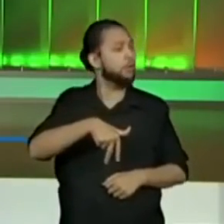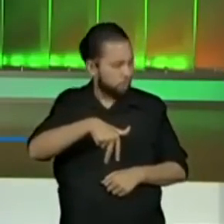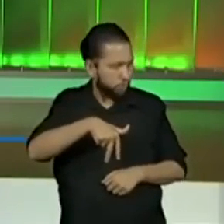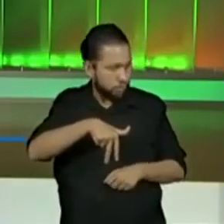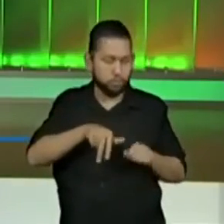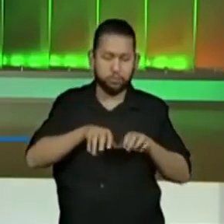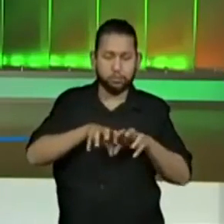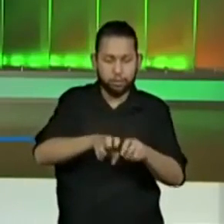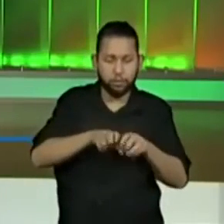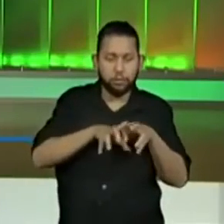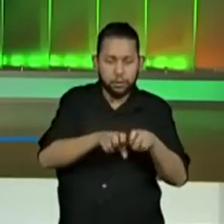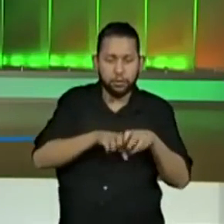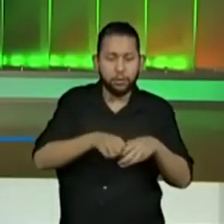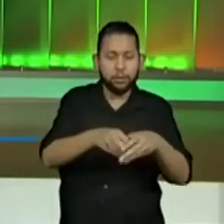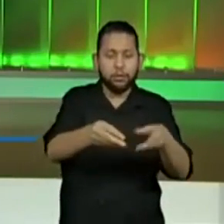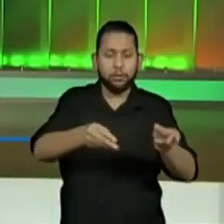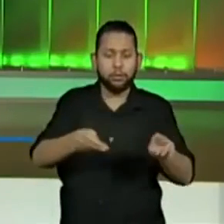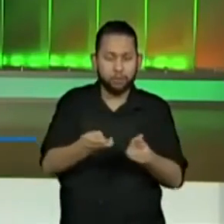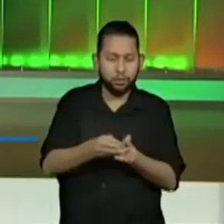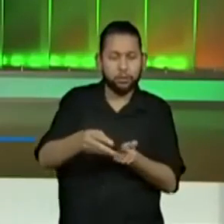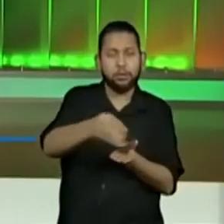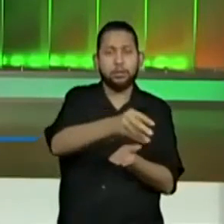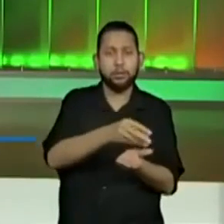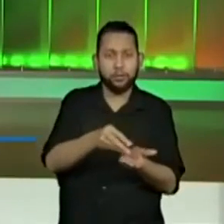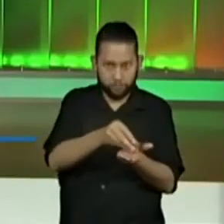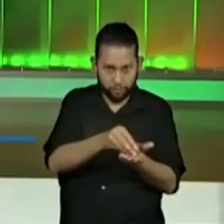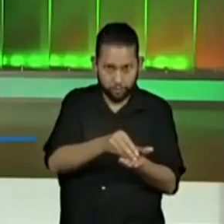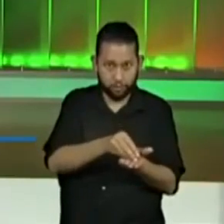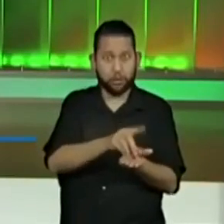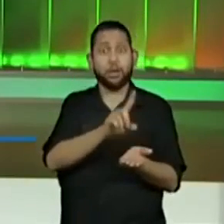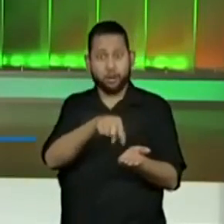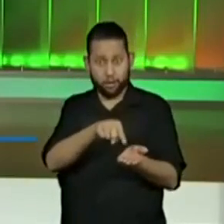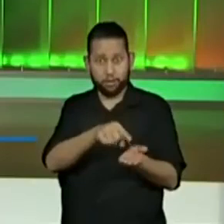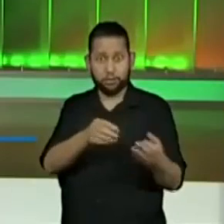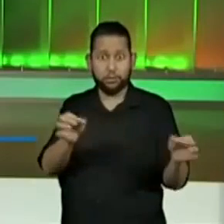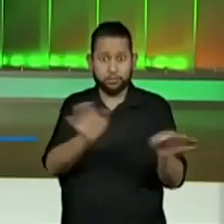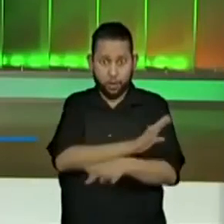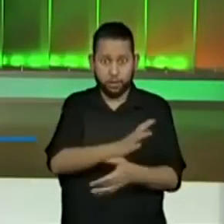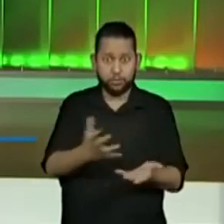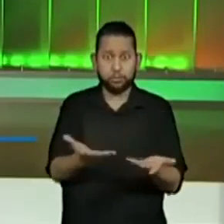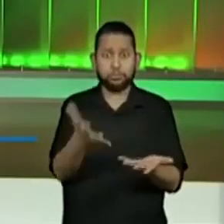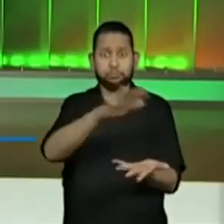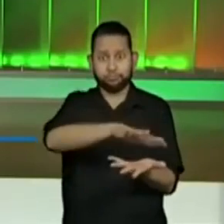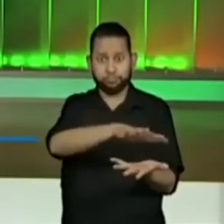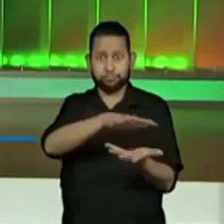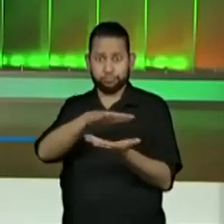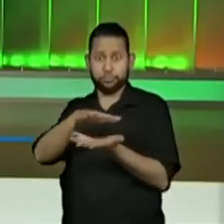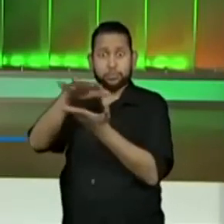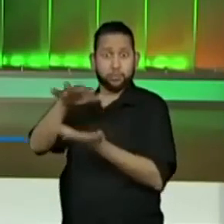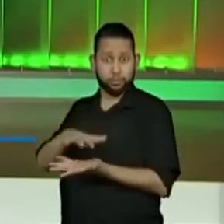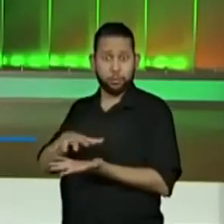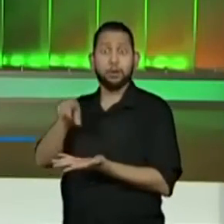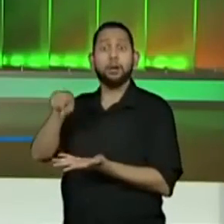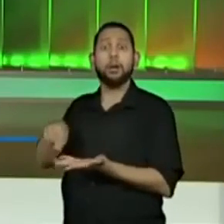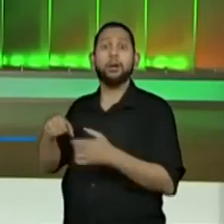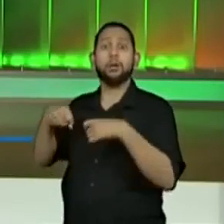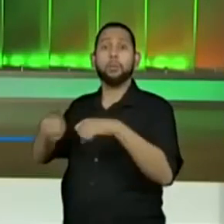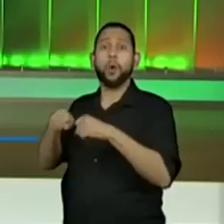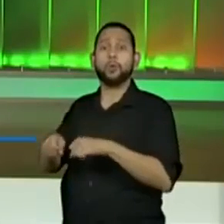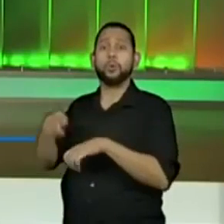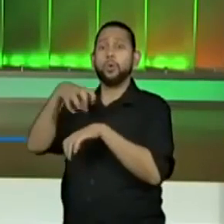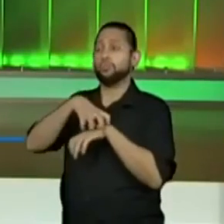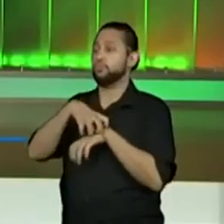sabores de pizza aí estou amando tem Pizzaiolo que trabalha na pizzaria se for uma pizzaria de